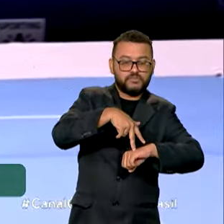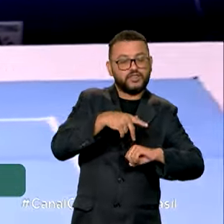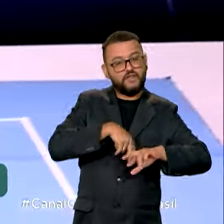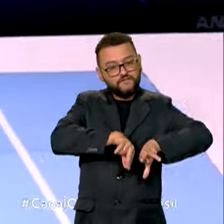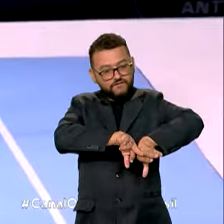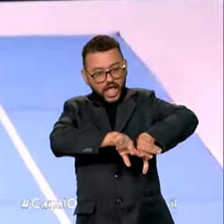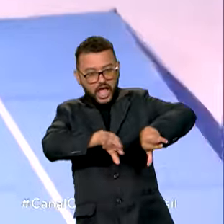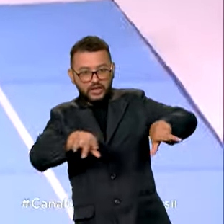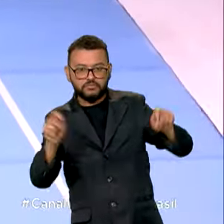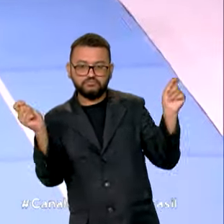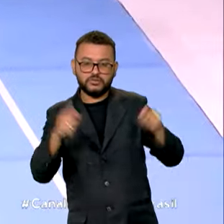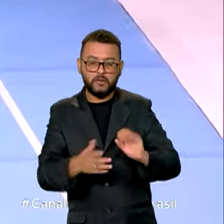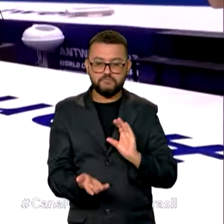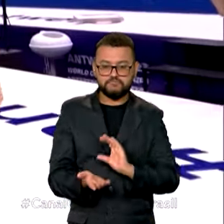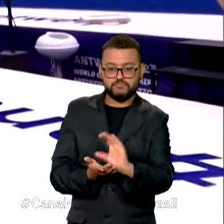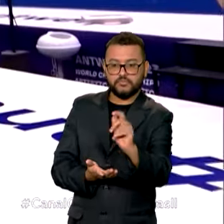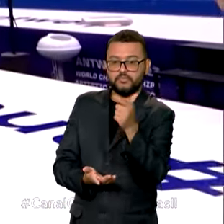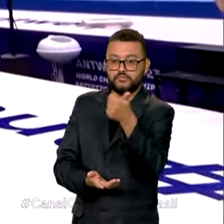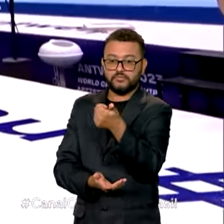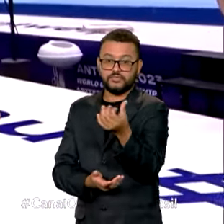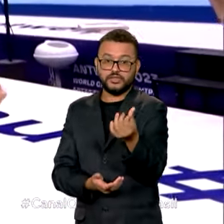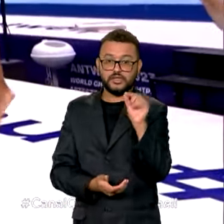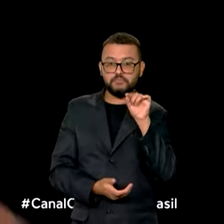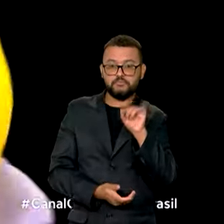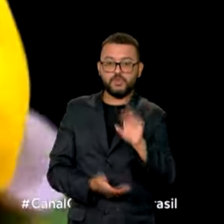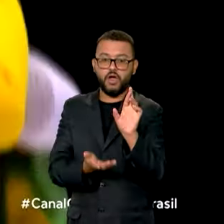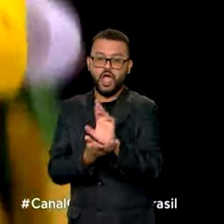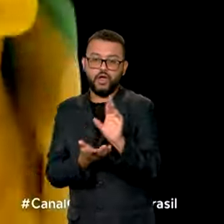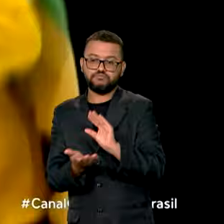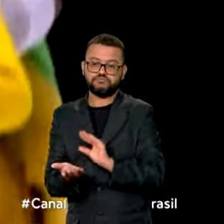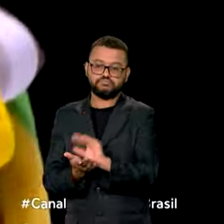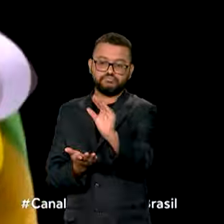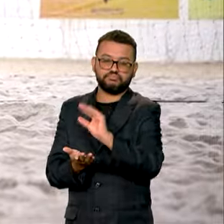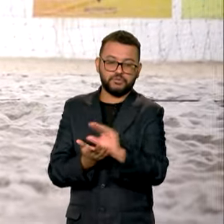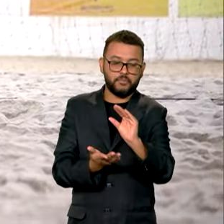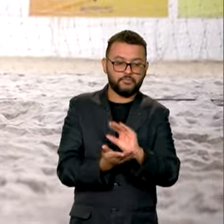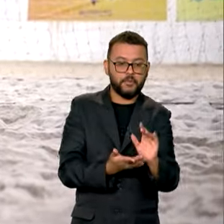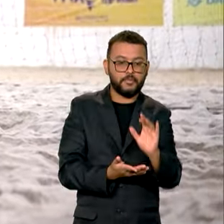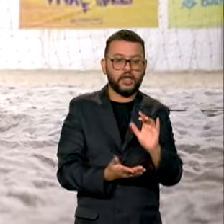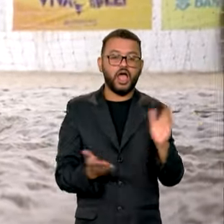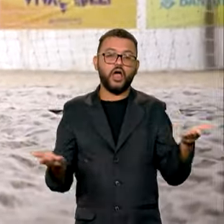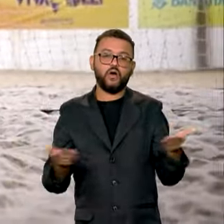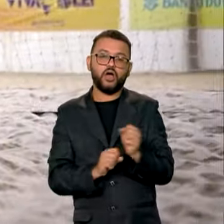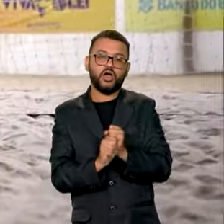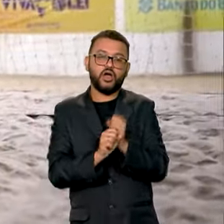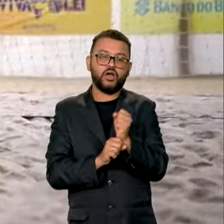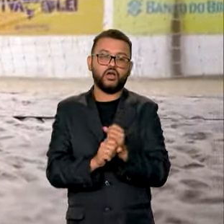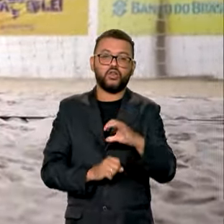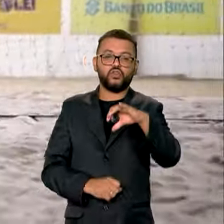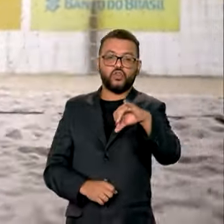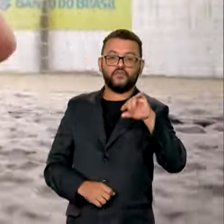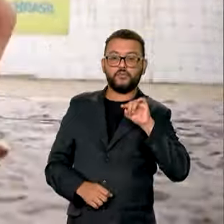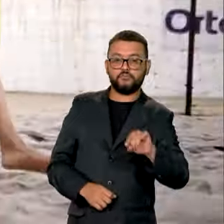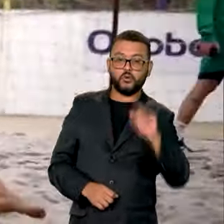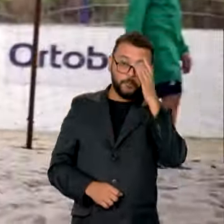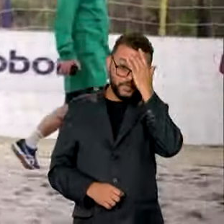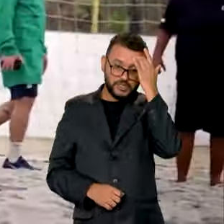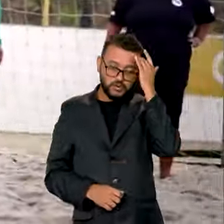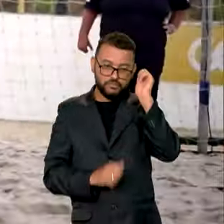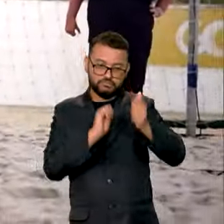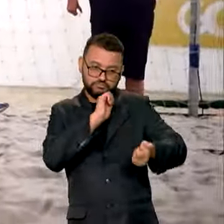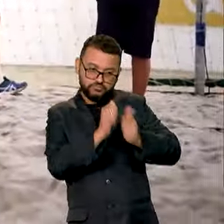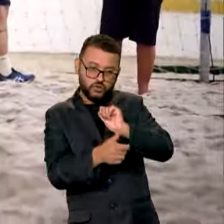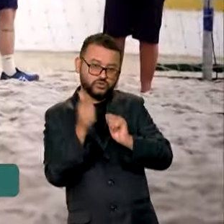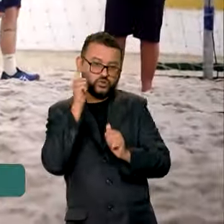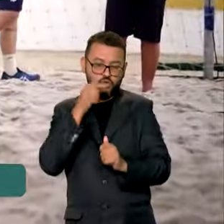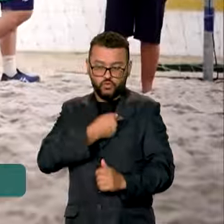que pagam mensalmente até R$16 mil. Só este ano foram mais de 9 mil esportistas beneficiados pelo